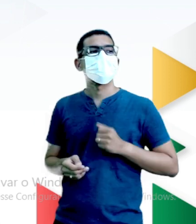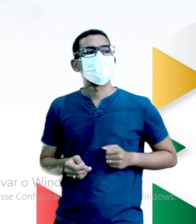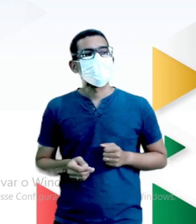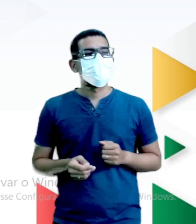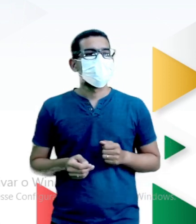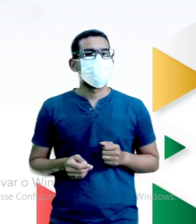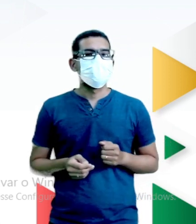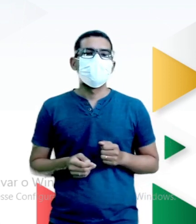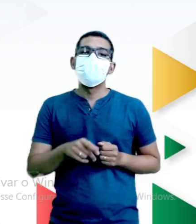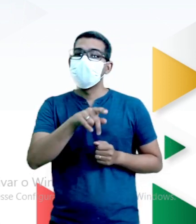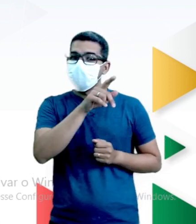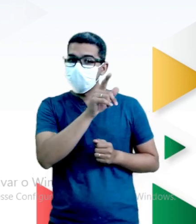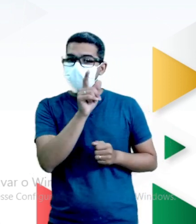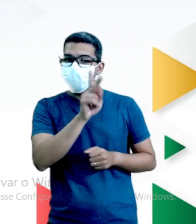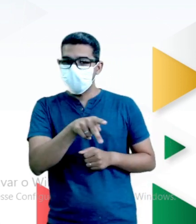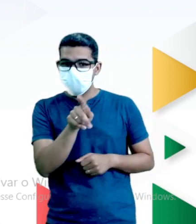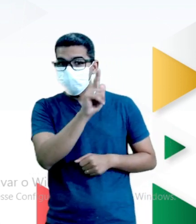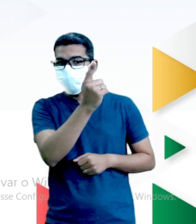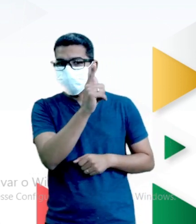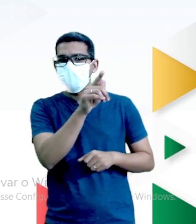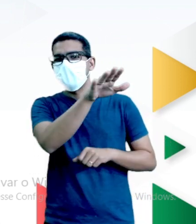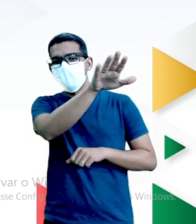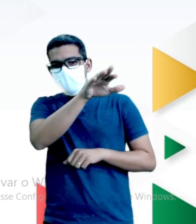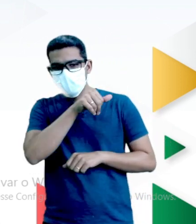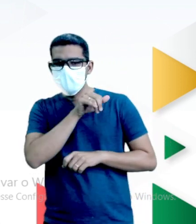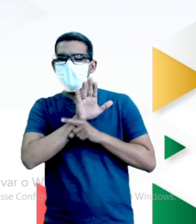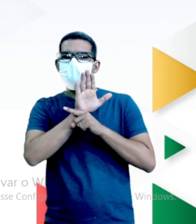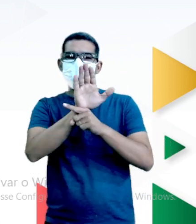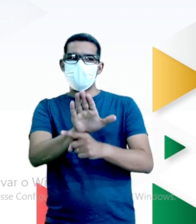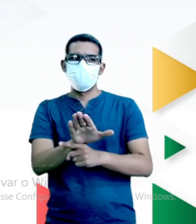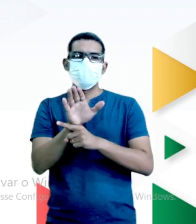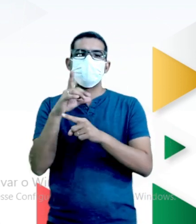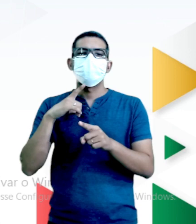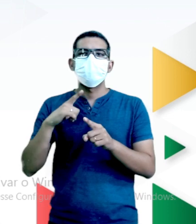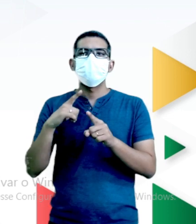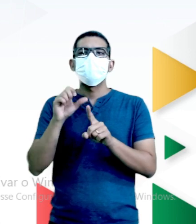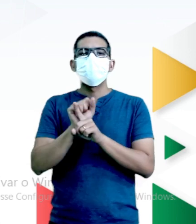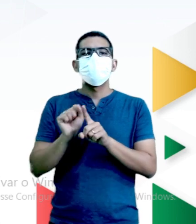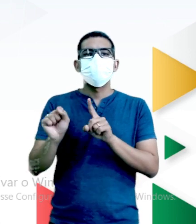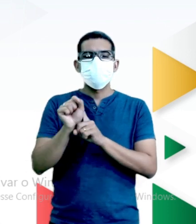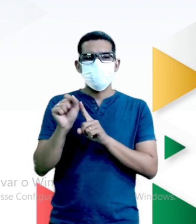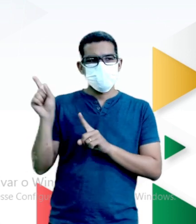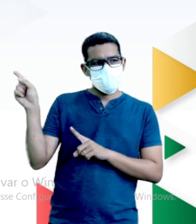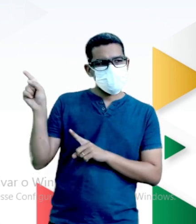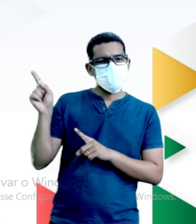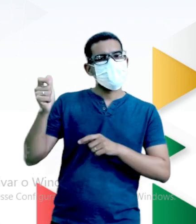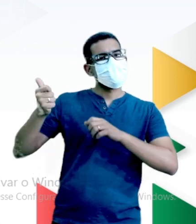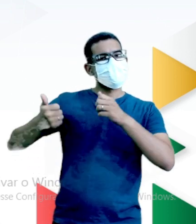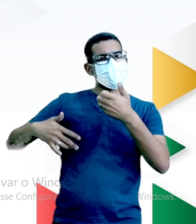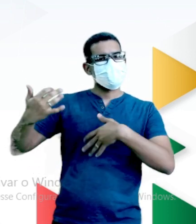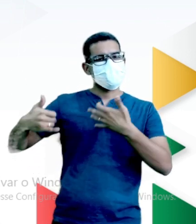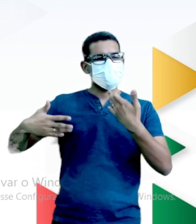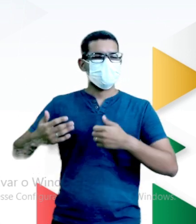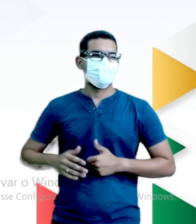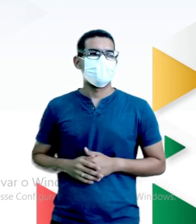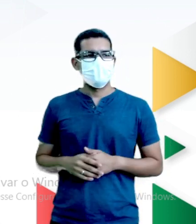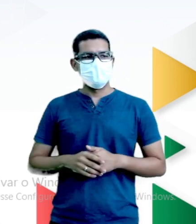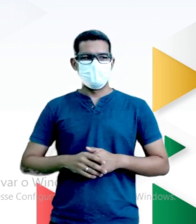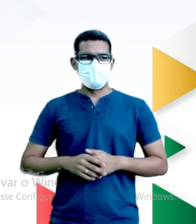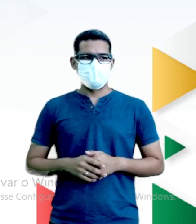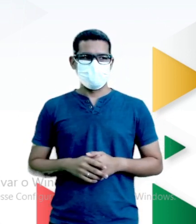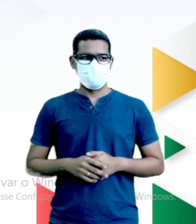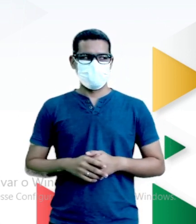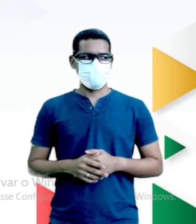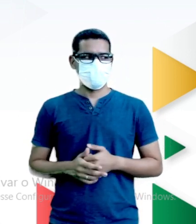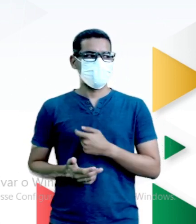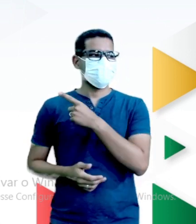professor de geografia, que ele vai te falar um pouco mais sobre essa sociedade, se tiver lá claro, na aula dele, tá bom? Bom, tá